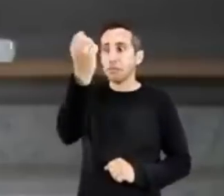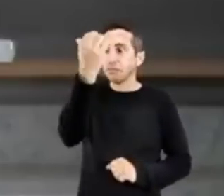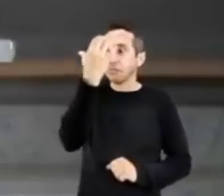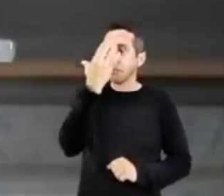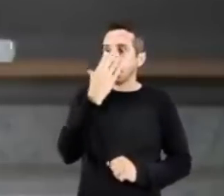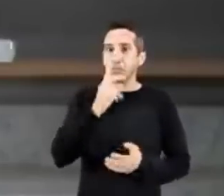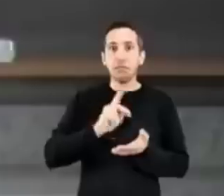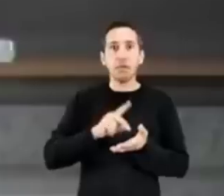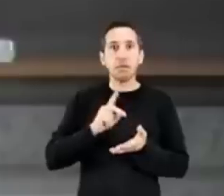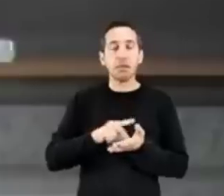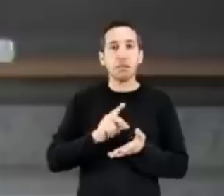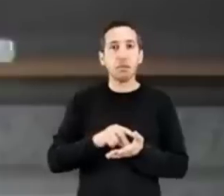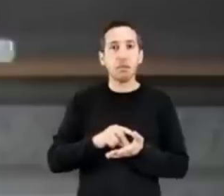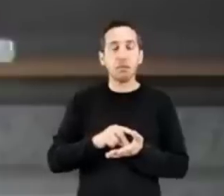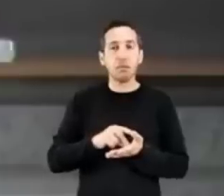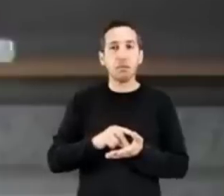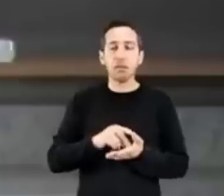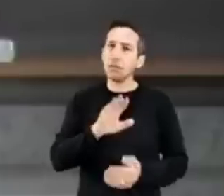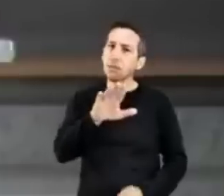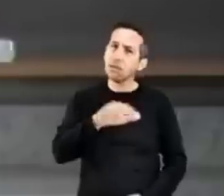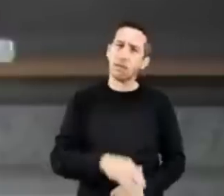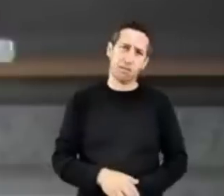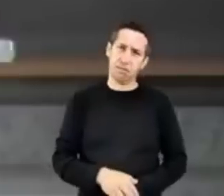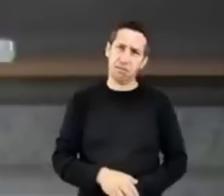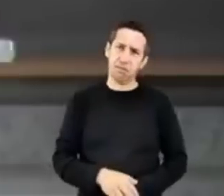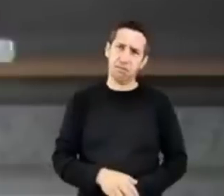irmãos Deus abençoe a gente saber